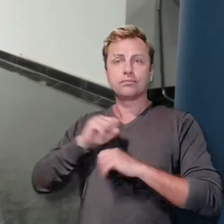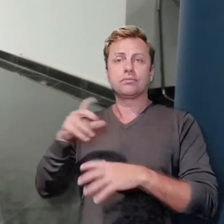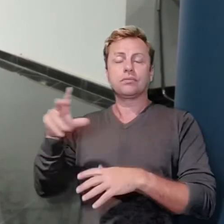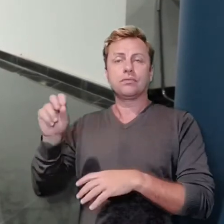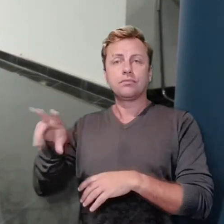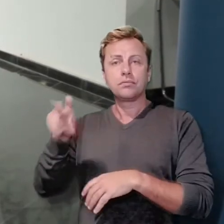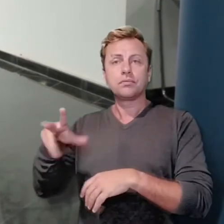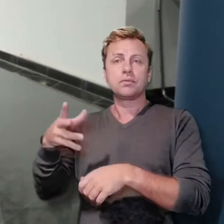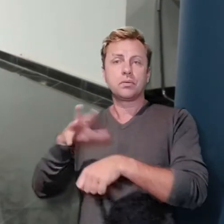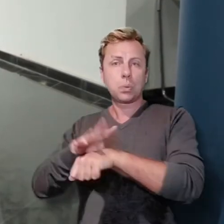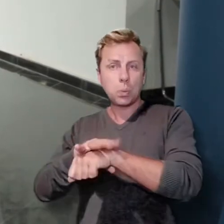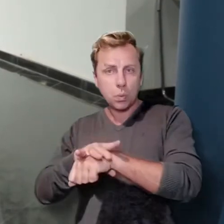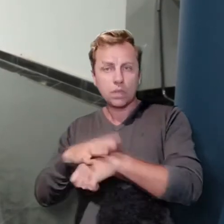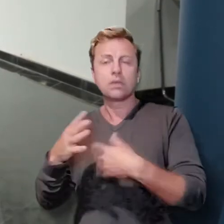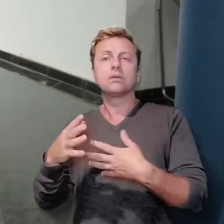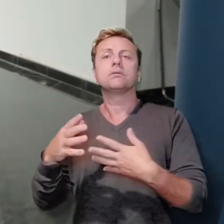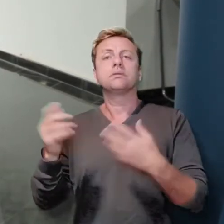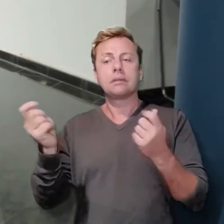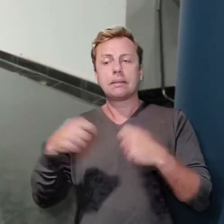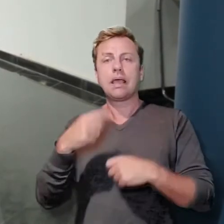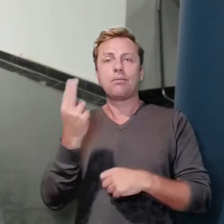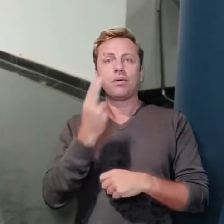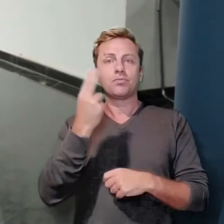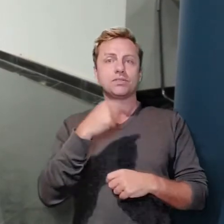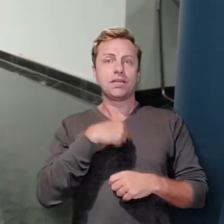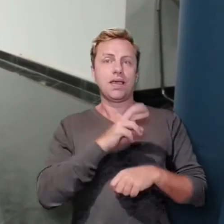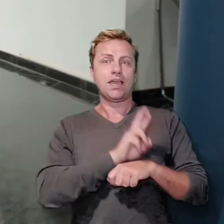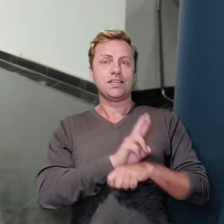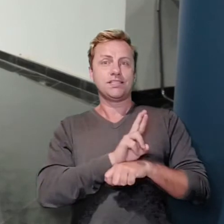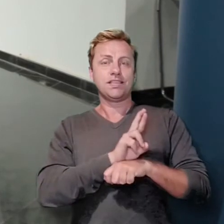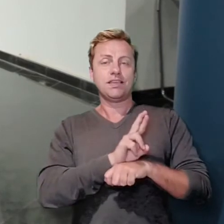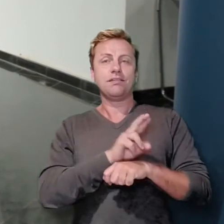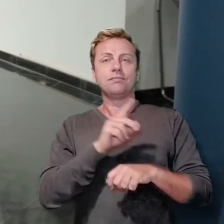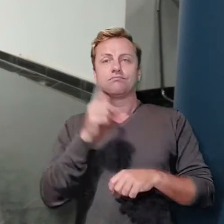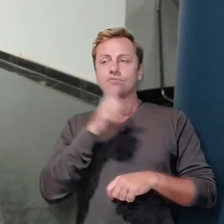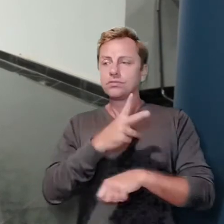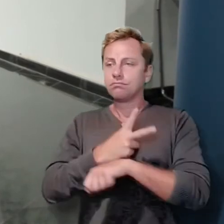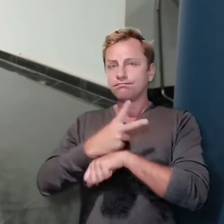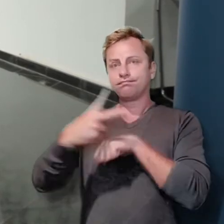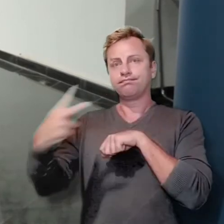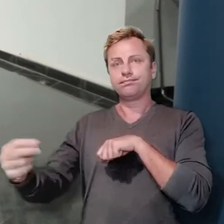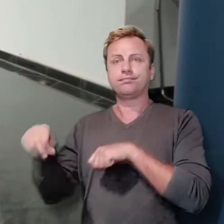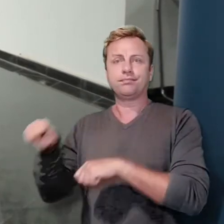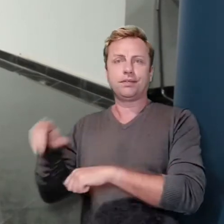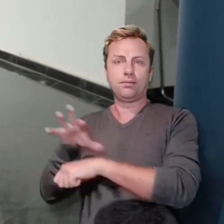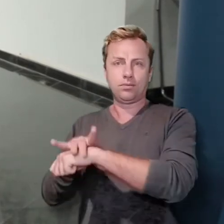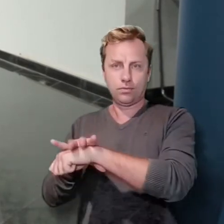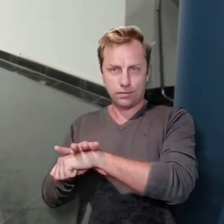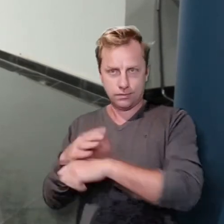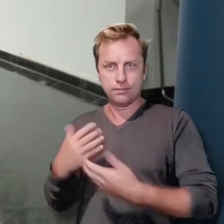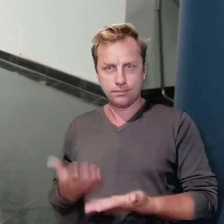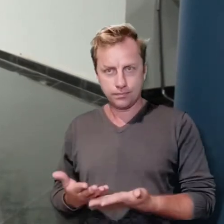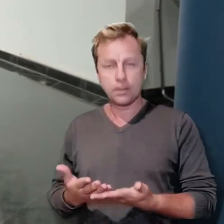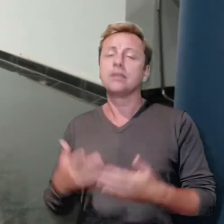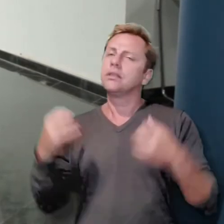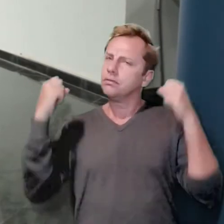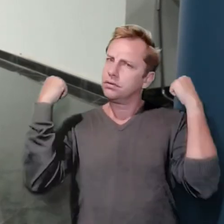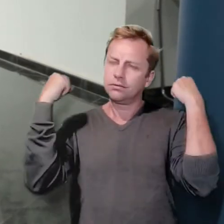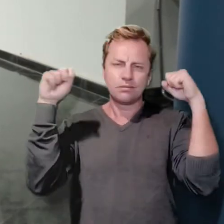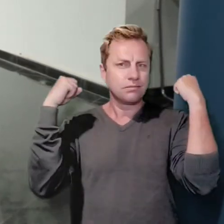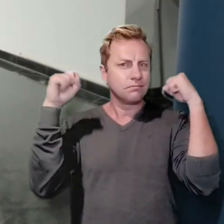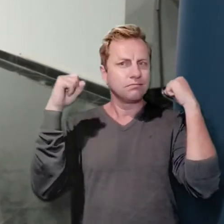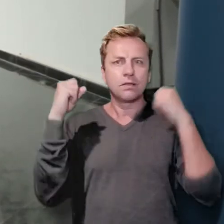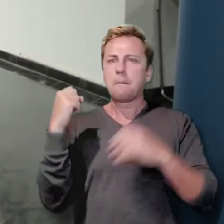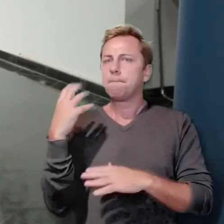uma infecção, você vai poder usar essa reserva numa situação de enfrentamento da doença. Então, a